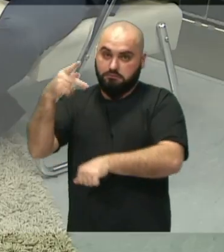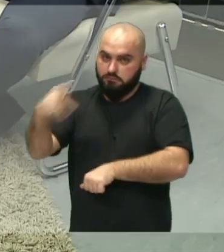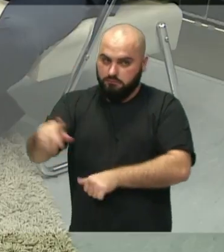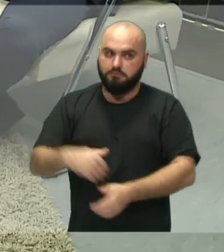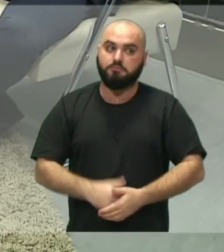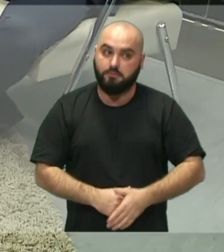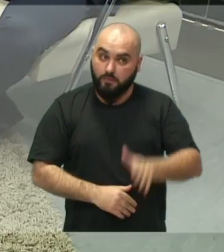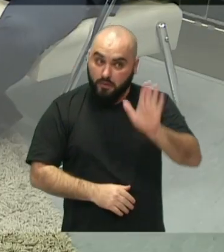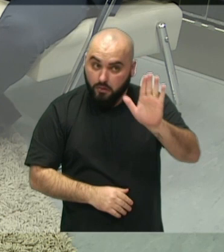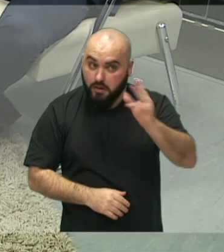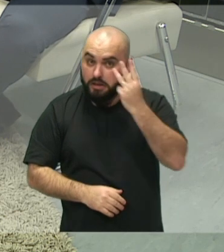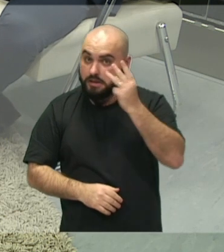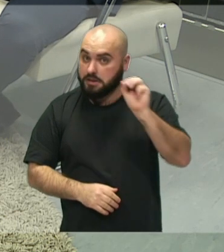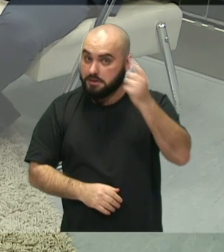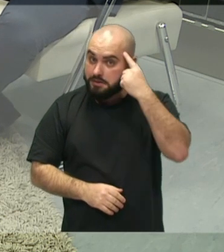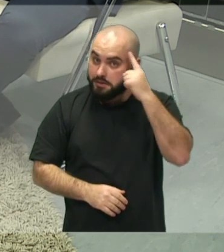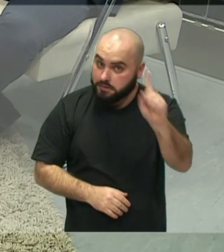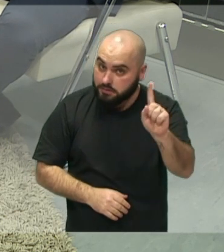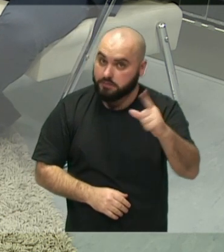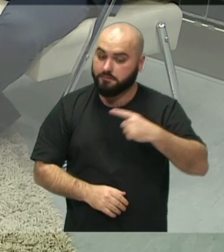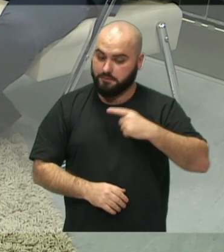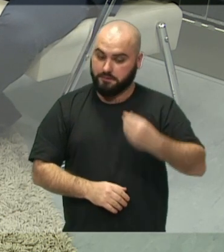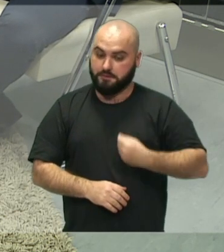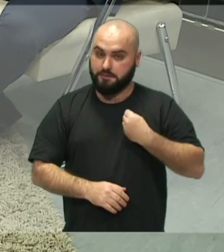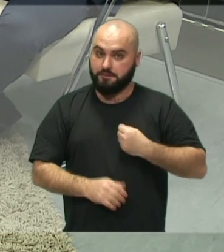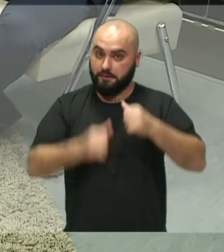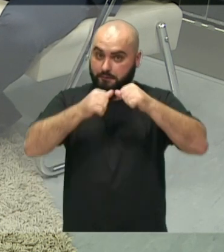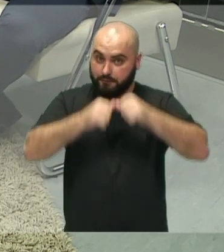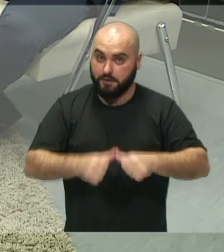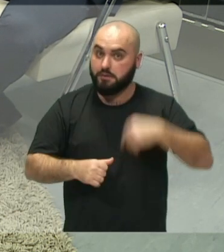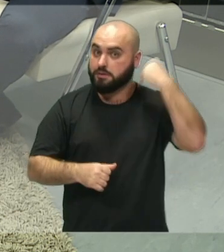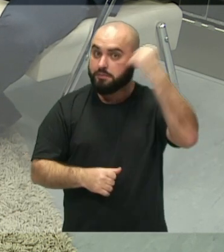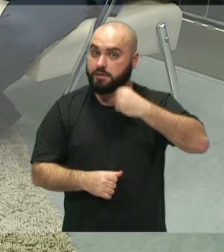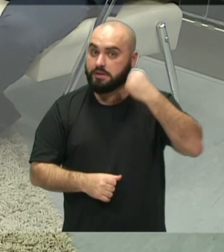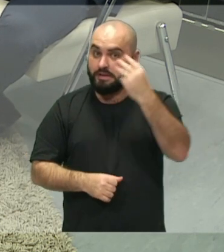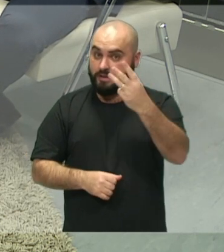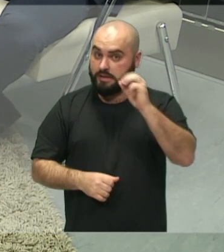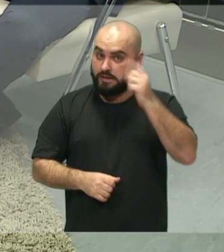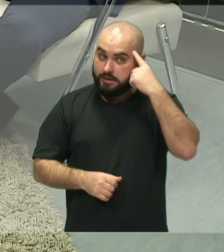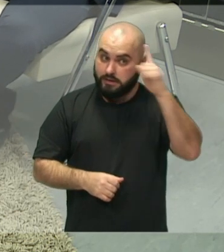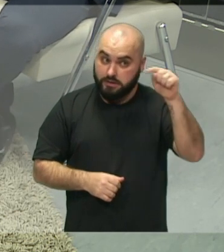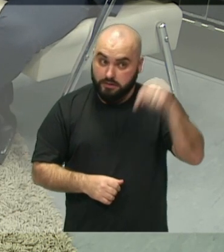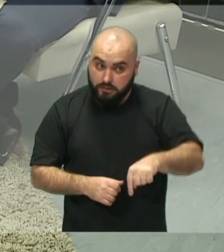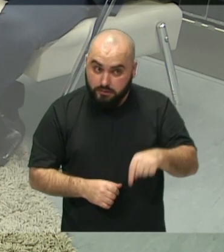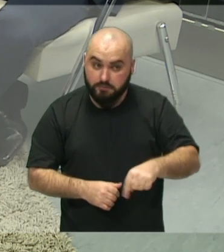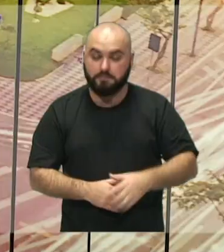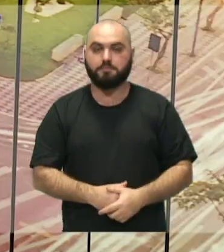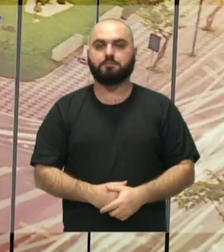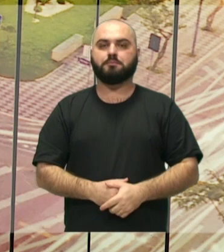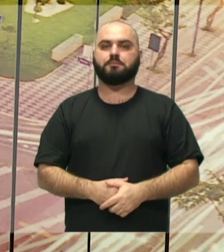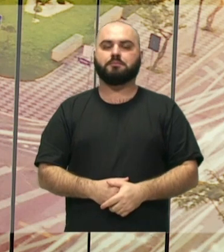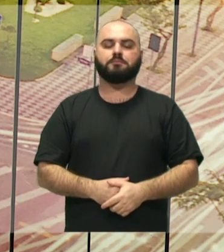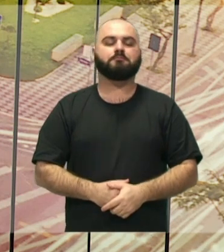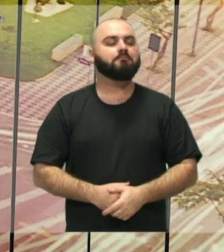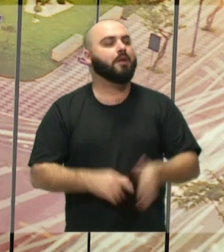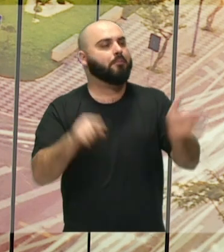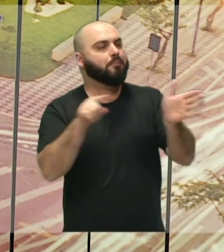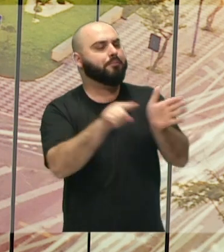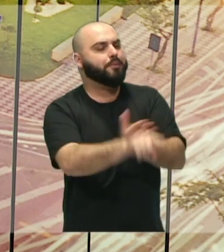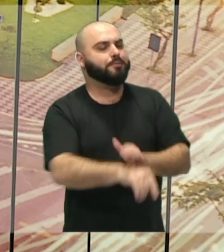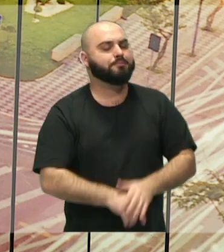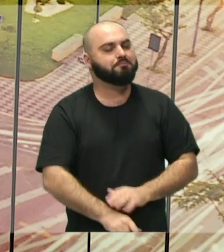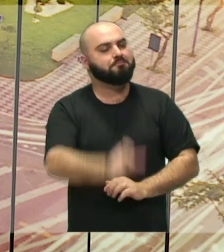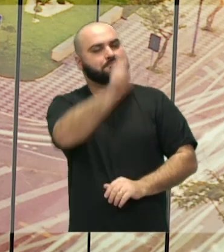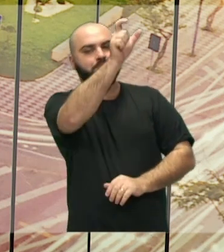falou, são 30 dias, né, que eu cumpro essa minha experiência de legislar. Quem é o Paulo Mais?